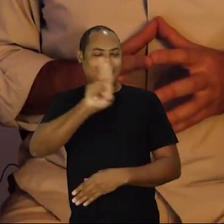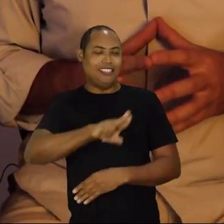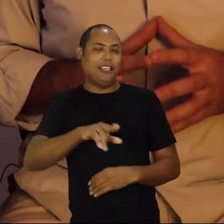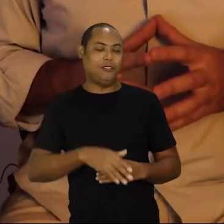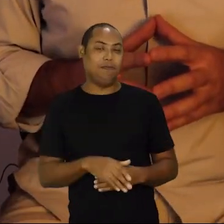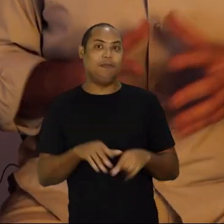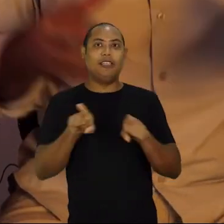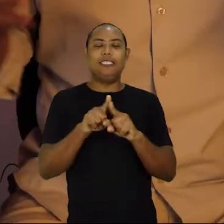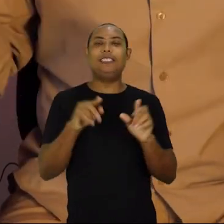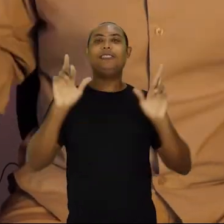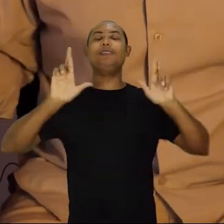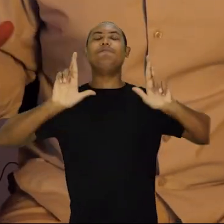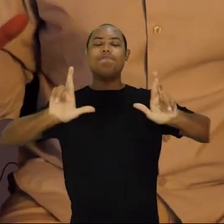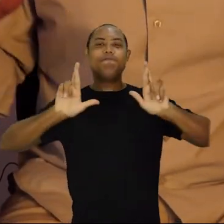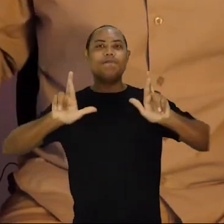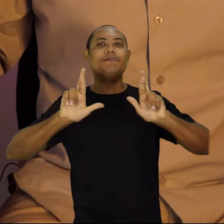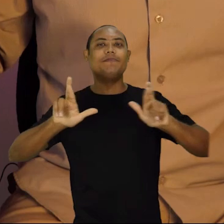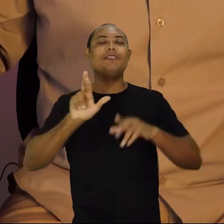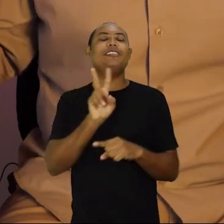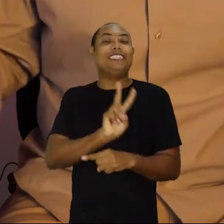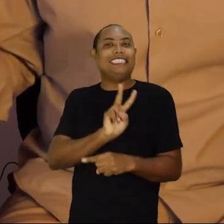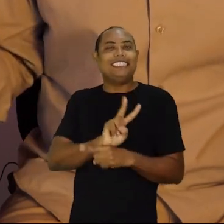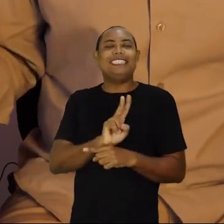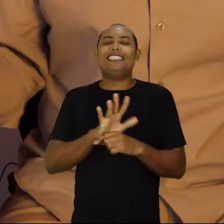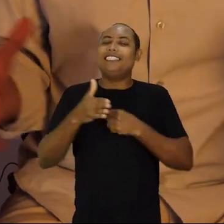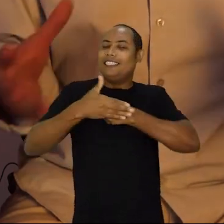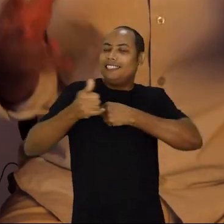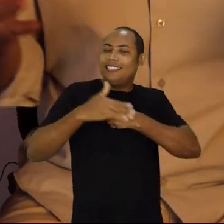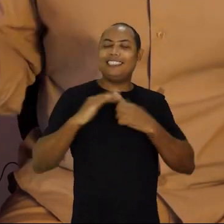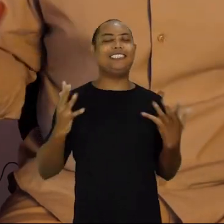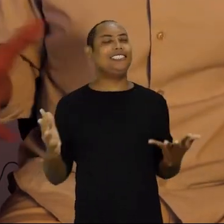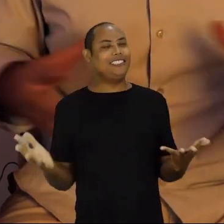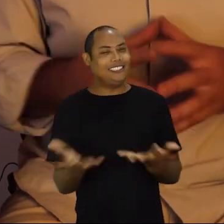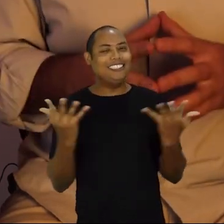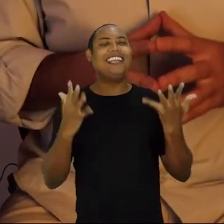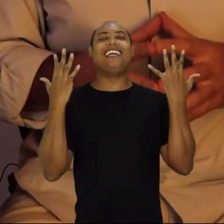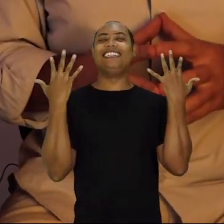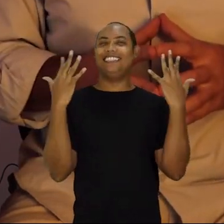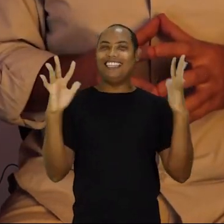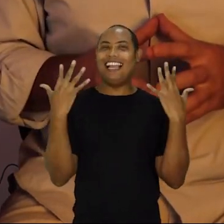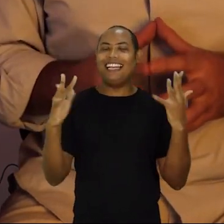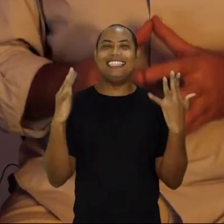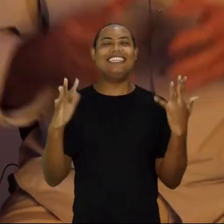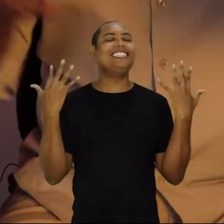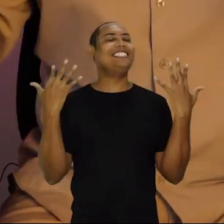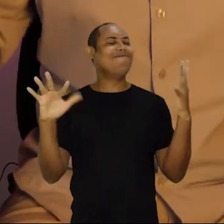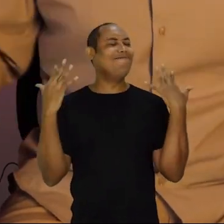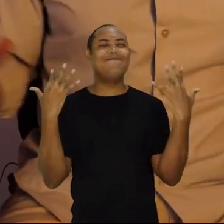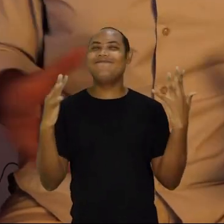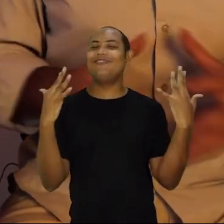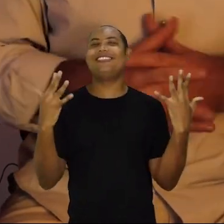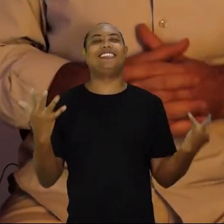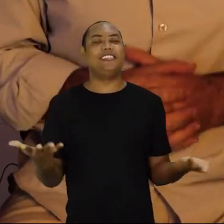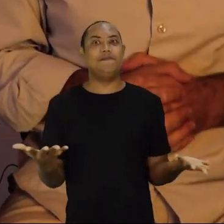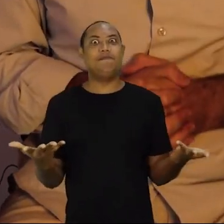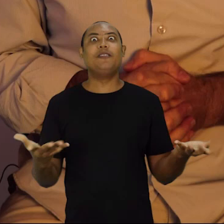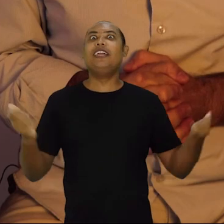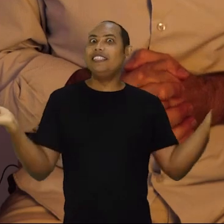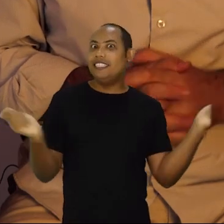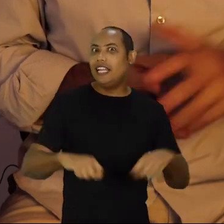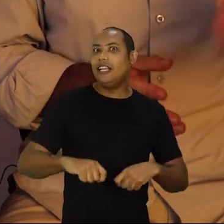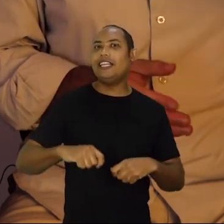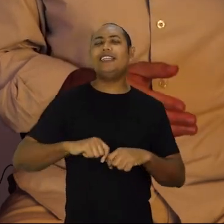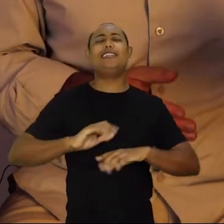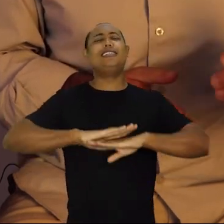É um momento de esperança, é um momento de afeto, é um momento de alegria, é um momento de celebração.